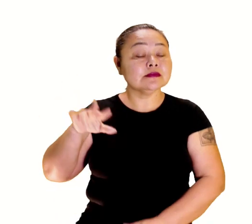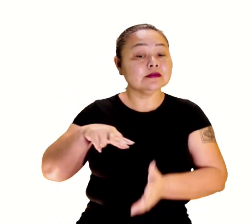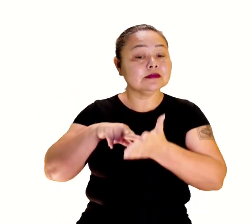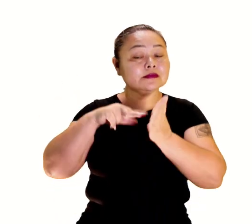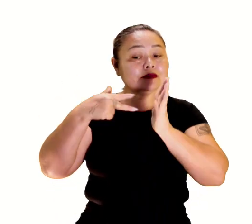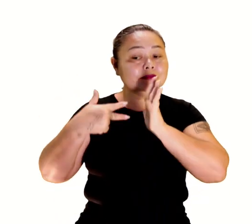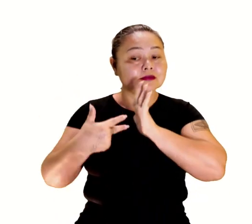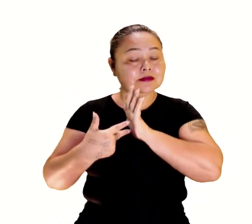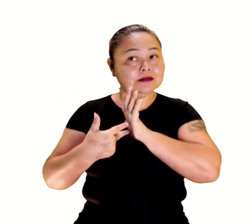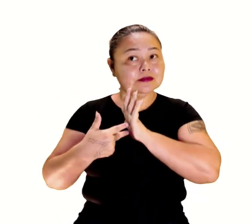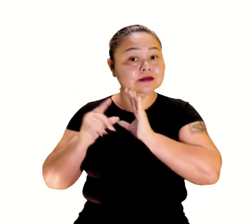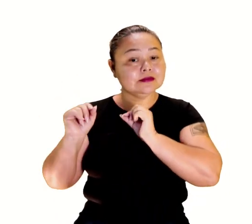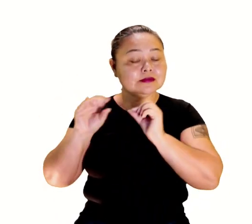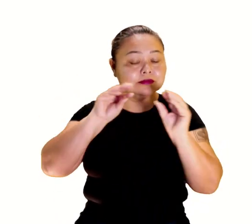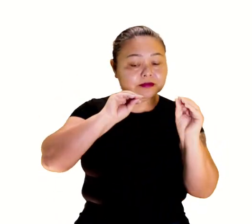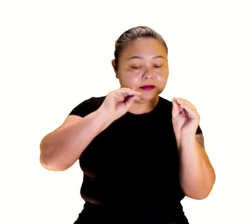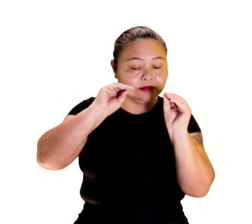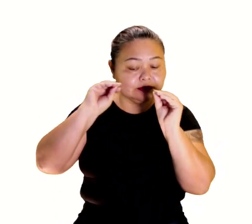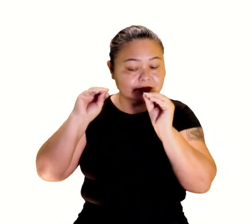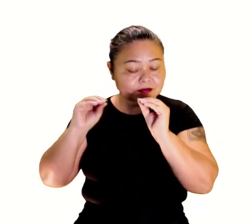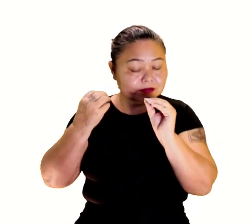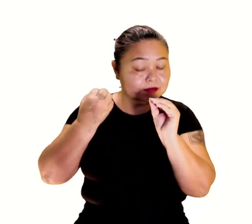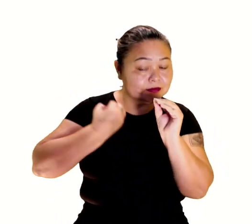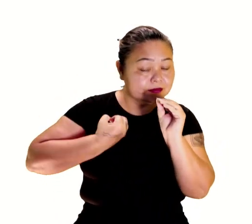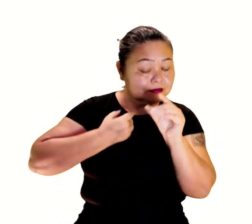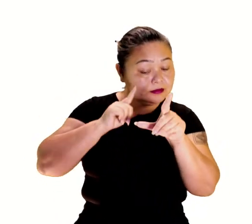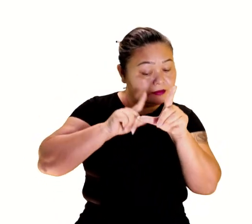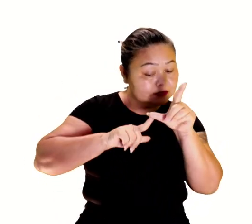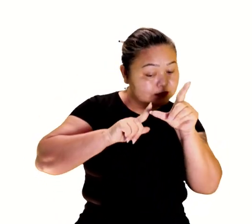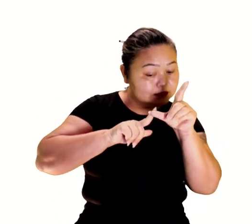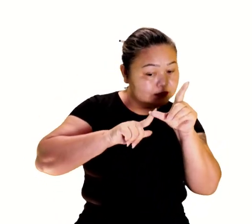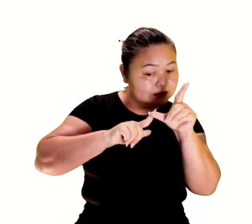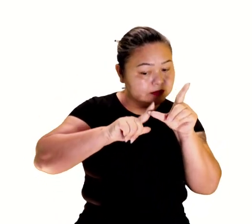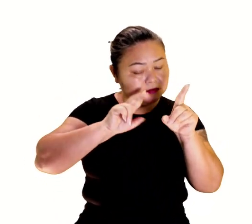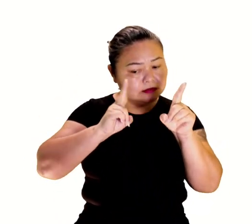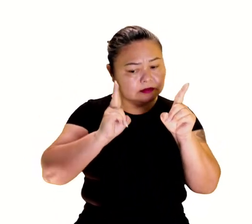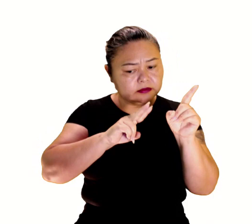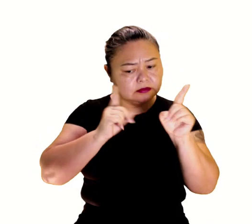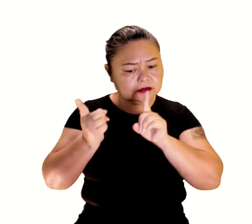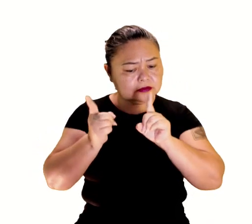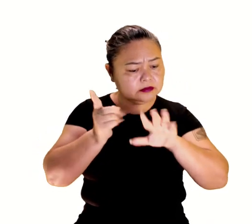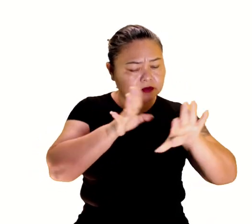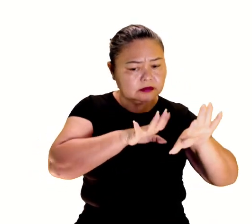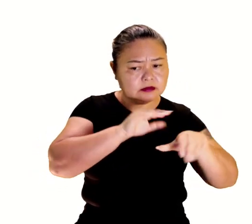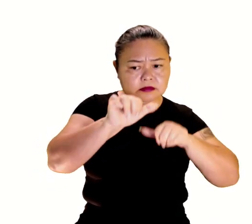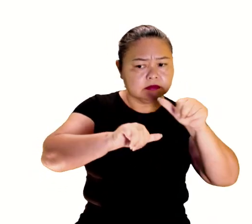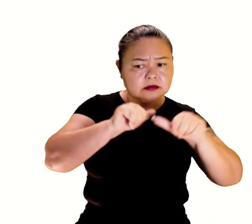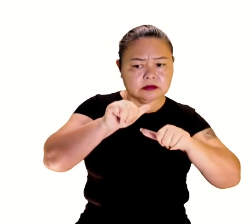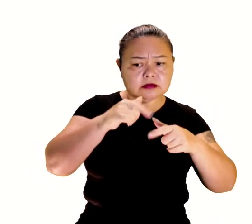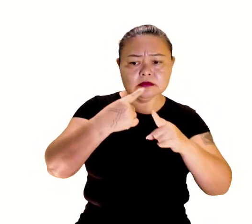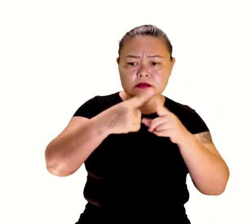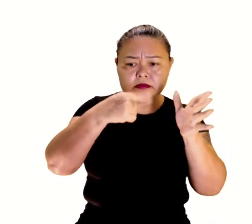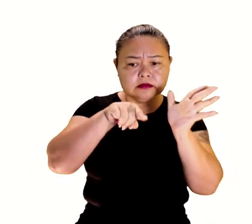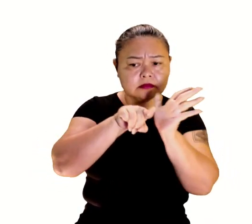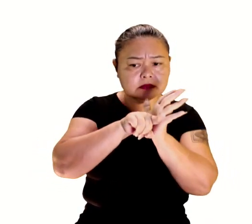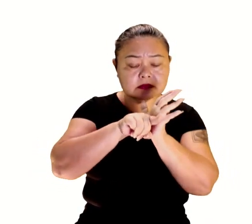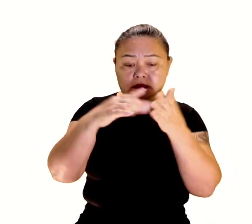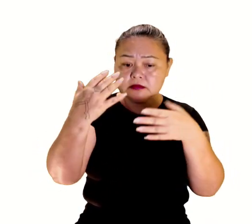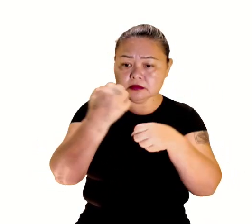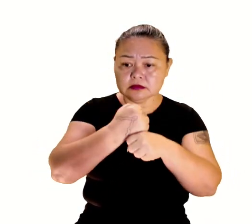se eu deslocar o número com a letra, só que ele estiver no mesmo membro, ele não troca o sinal? Não muda a